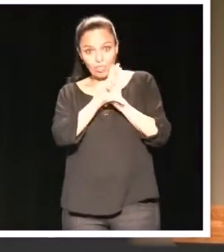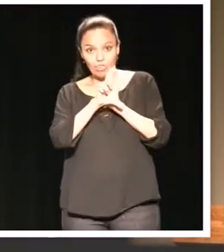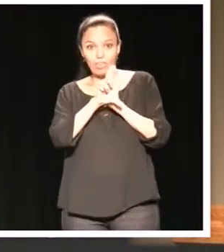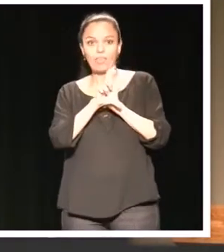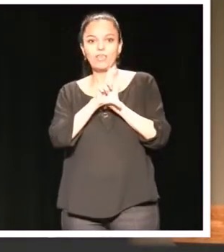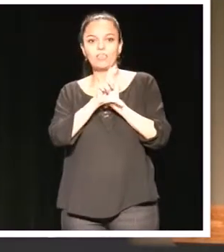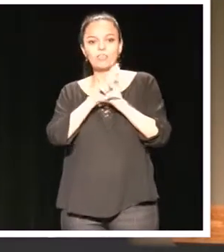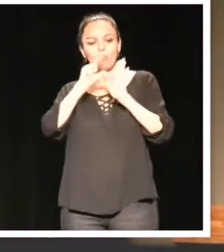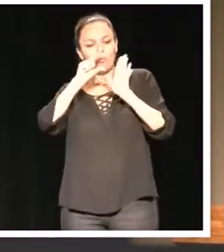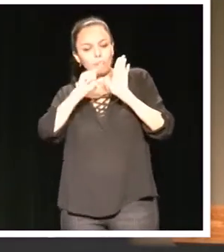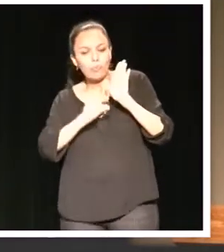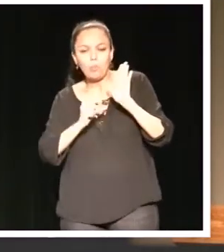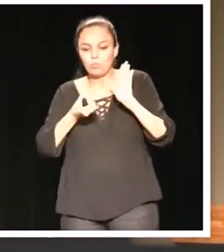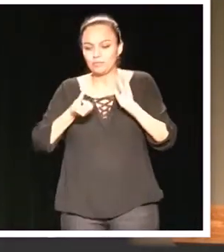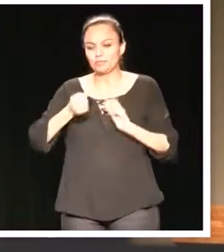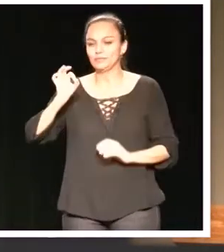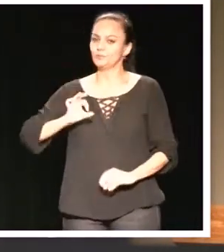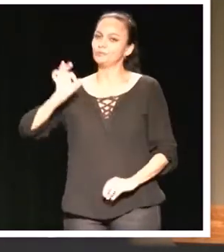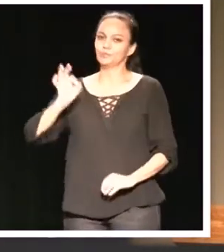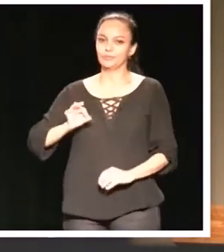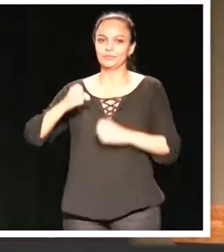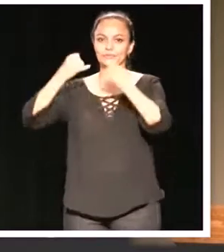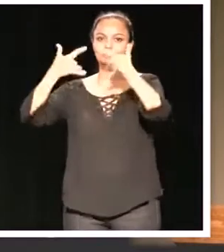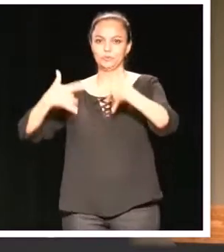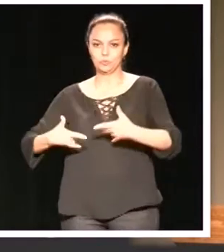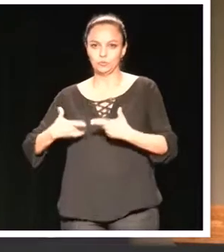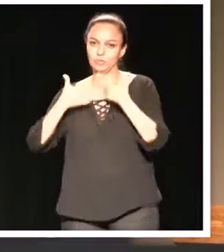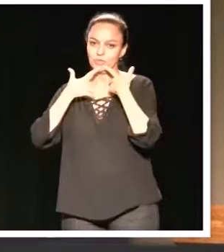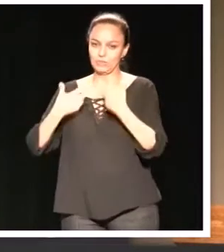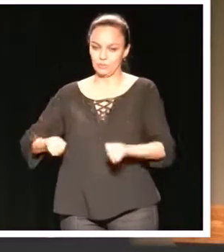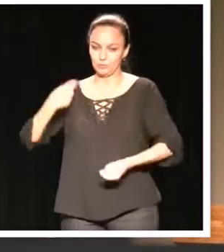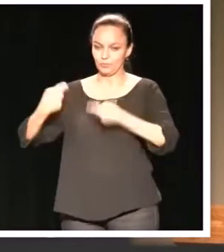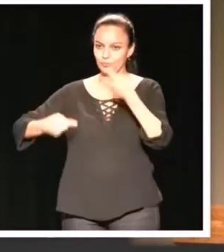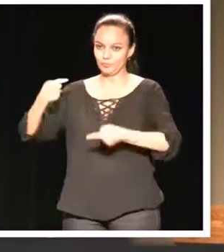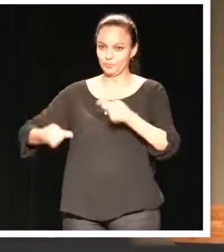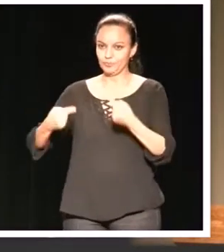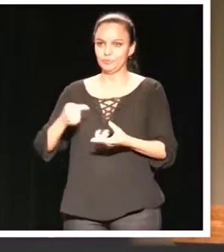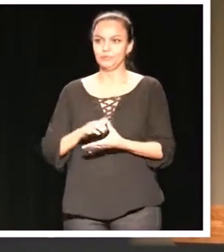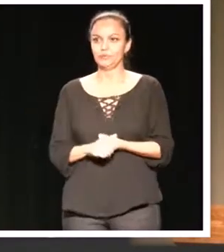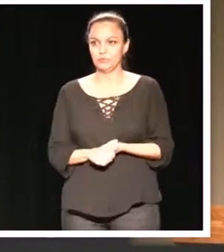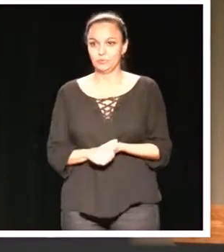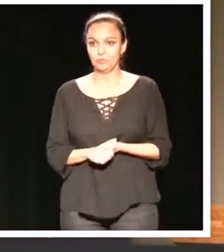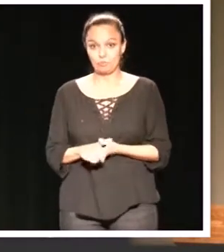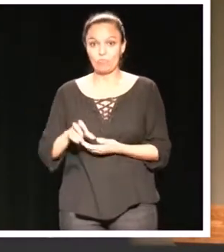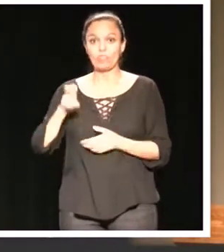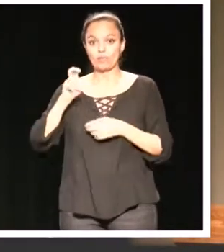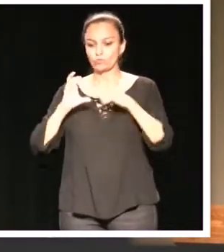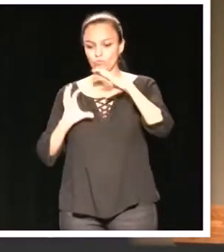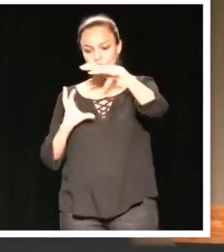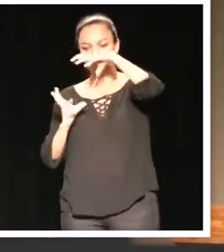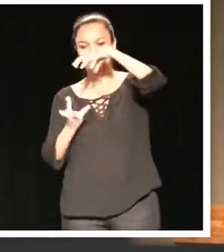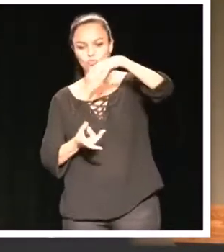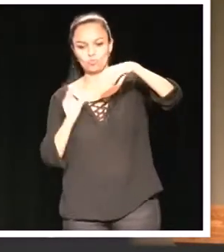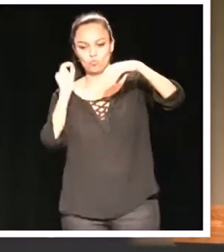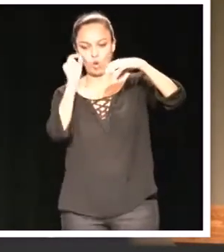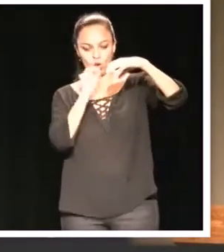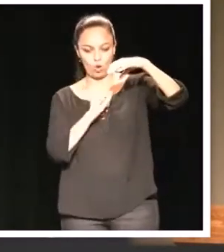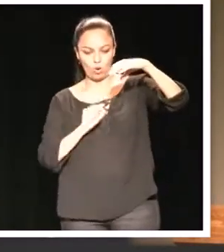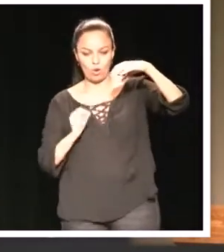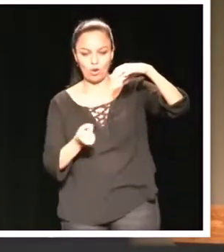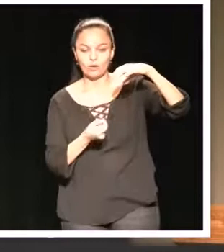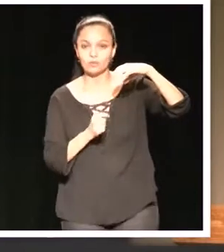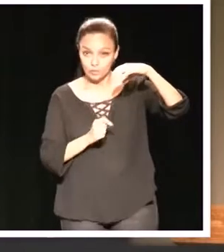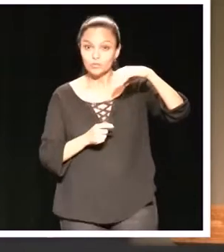dos países, dos 5 continentes que tomamos em consideração para o